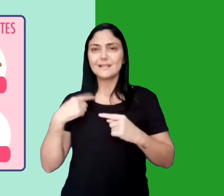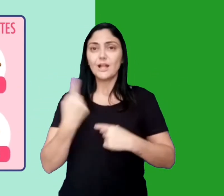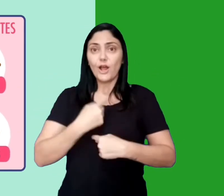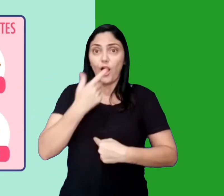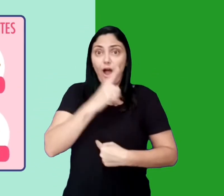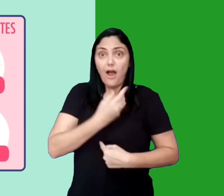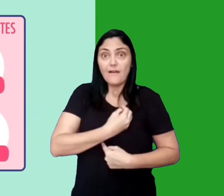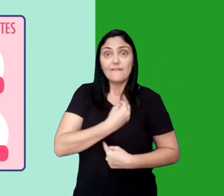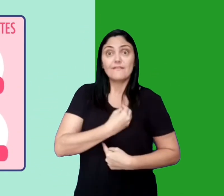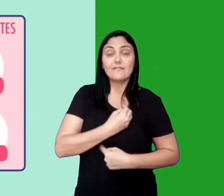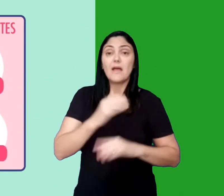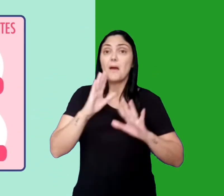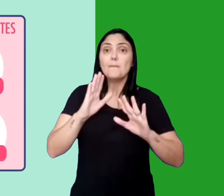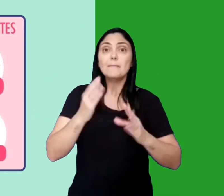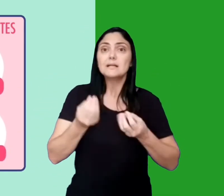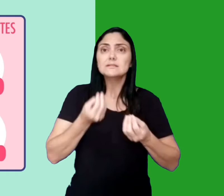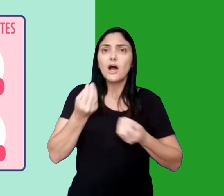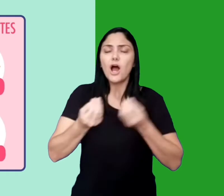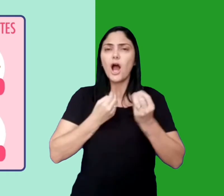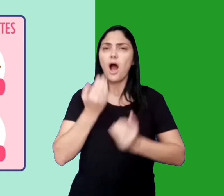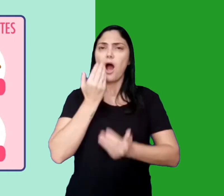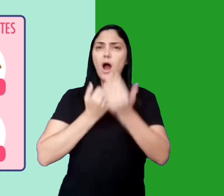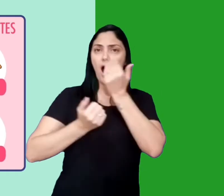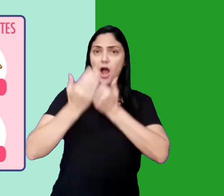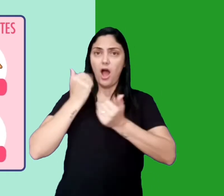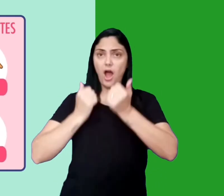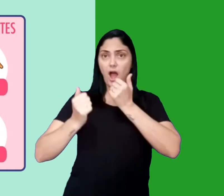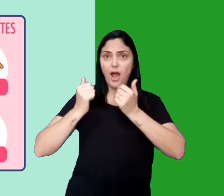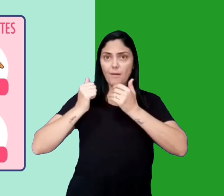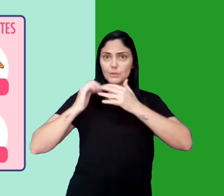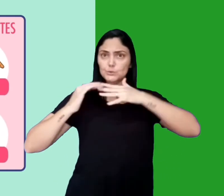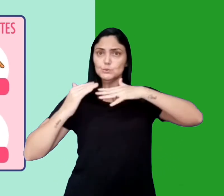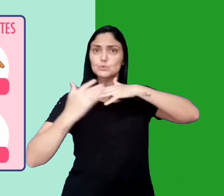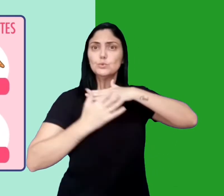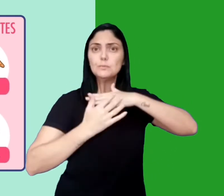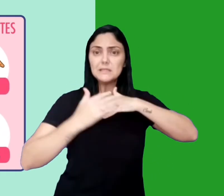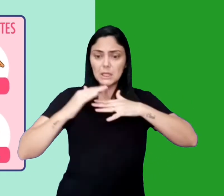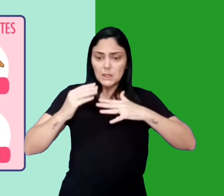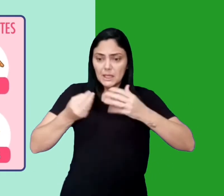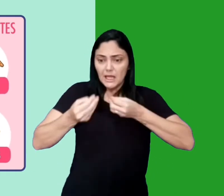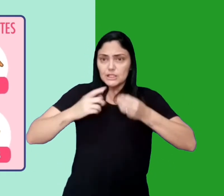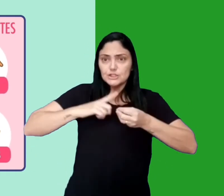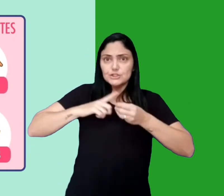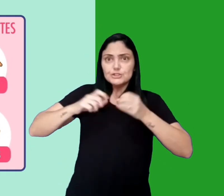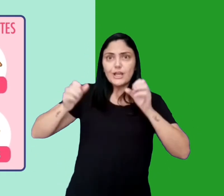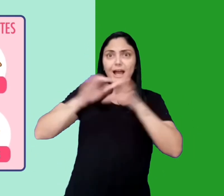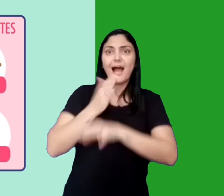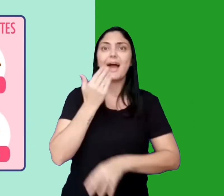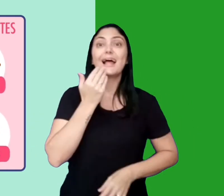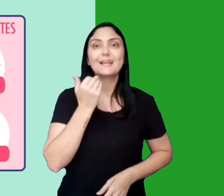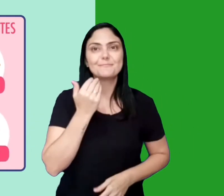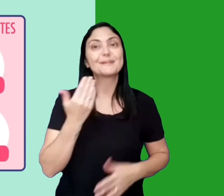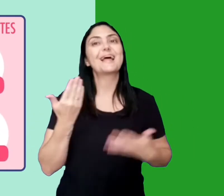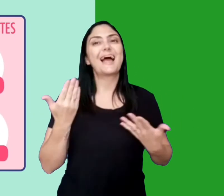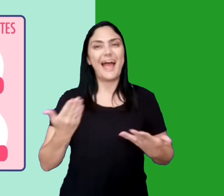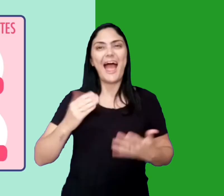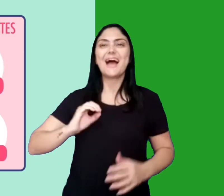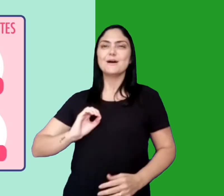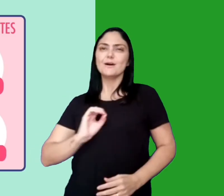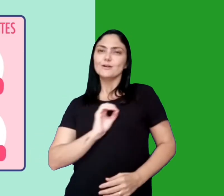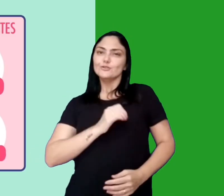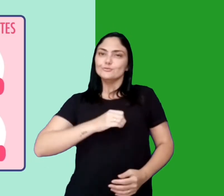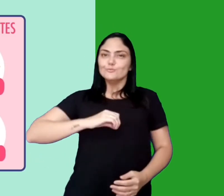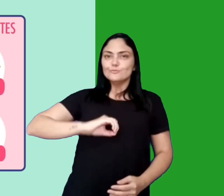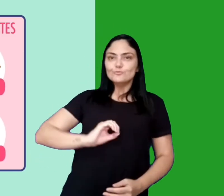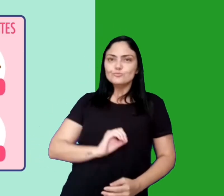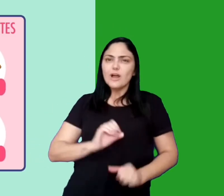para sobreviver. Só que tem um porém, nós não podemos utilizar esses componentes na forma que eles estão nos alimentos. É aí que entra em ação o